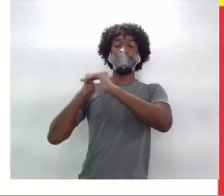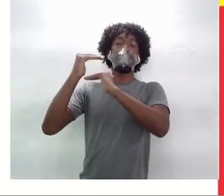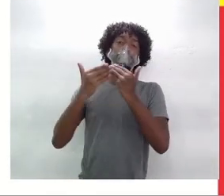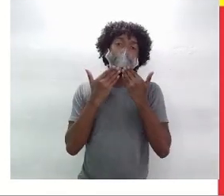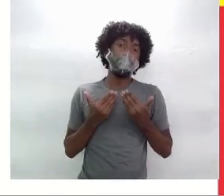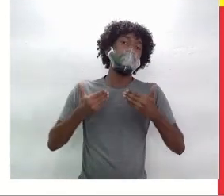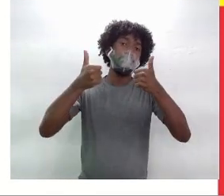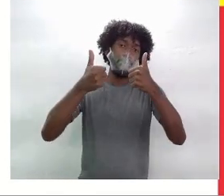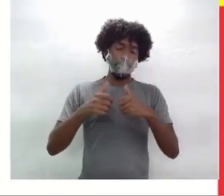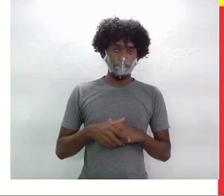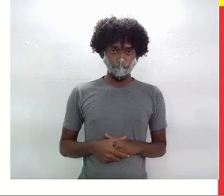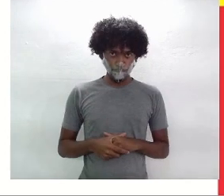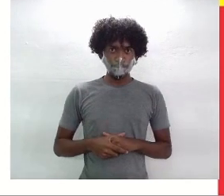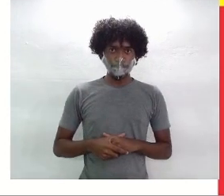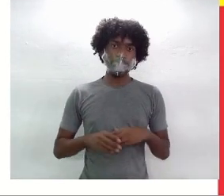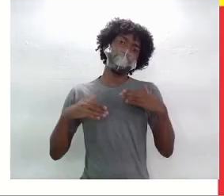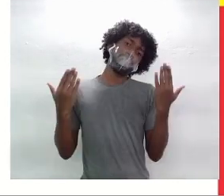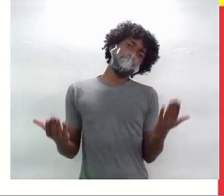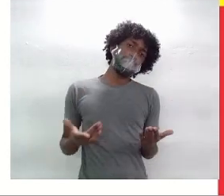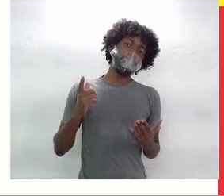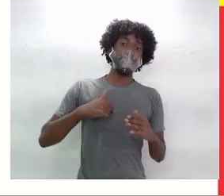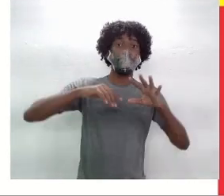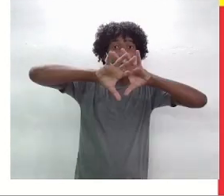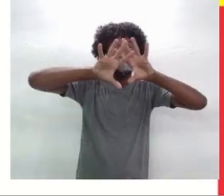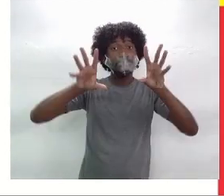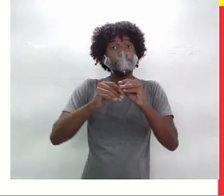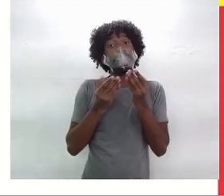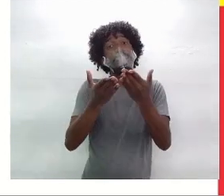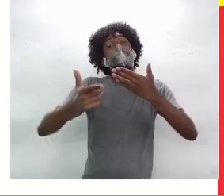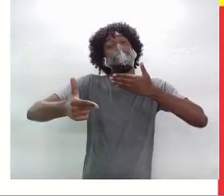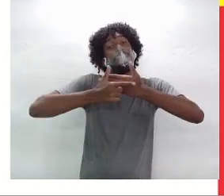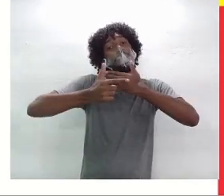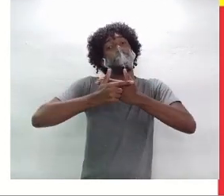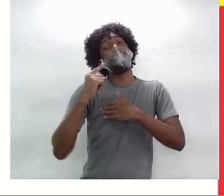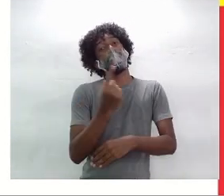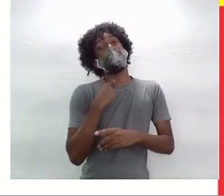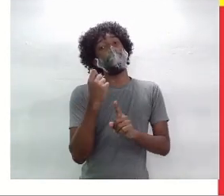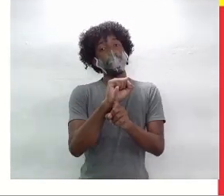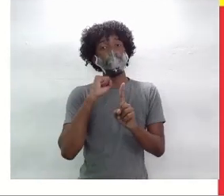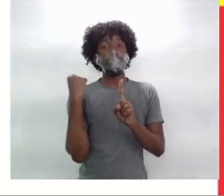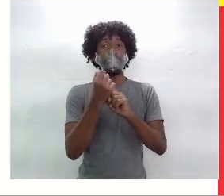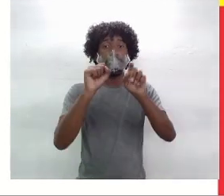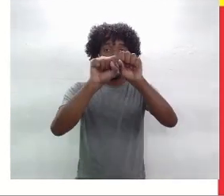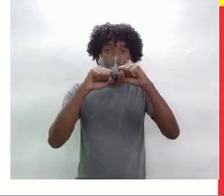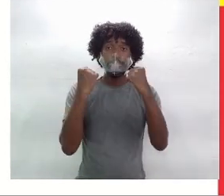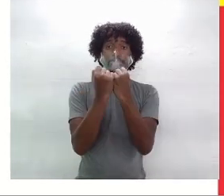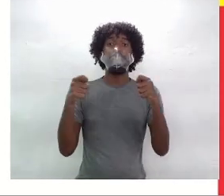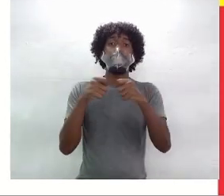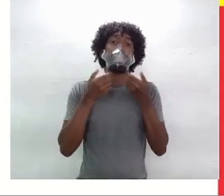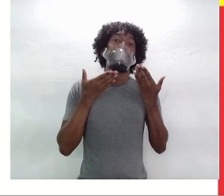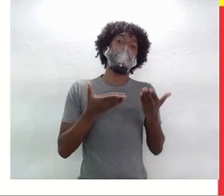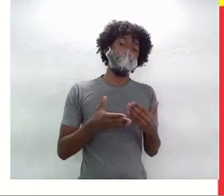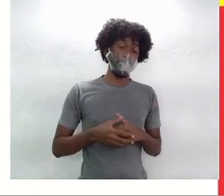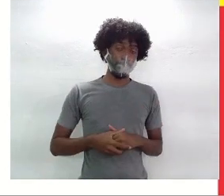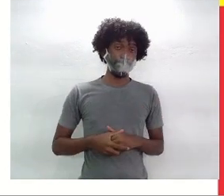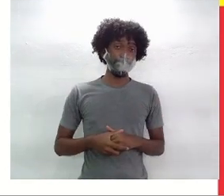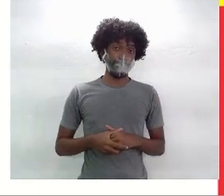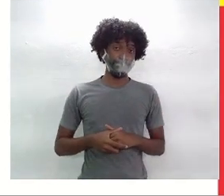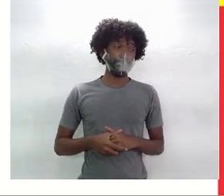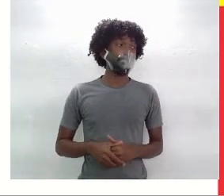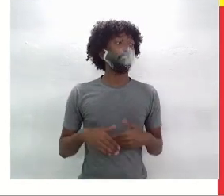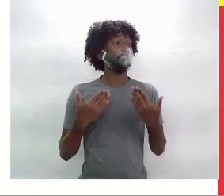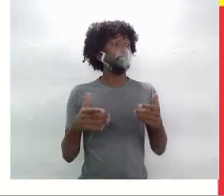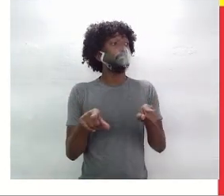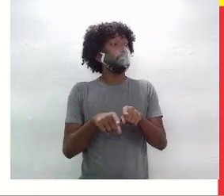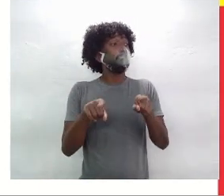nosso planeta. Esse é o papel da nossa sociedade. E aí a gente vê na telinha que a gente